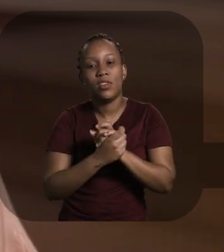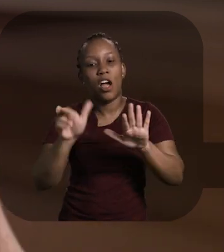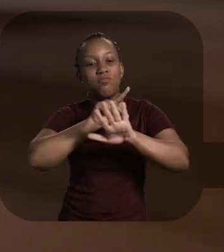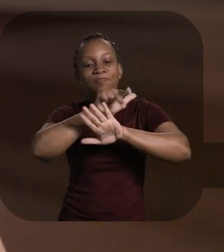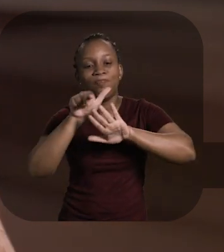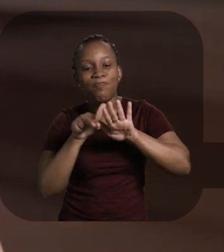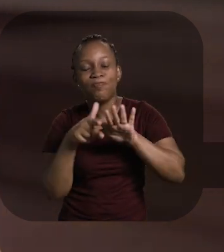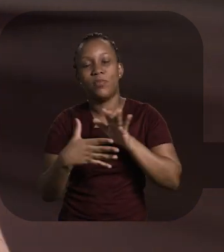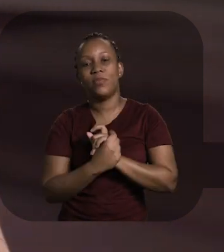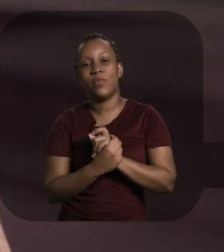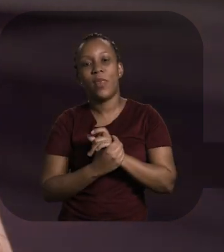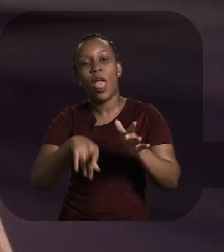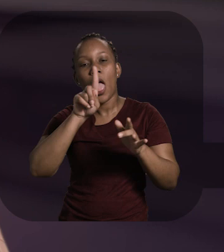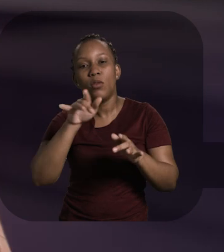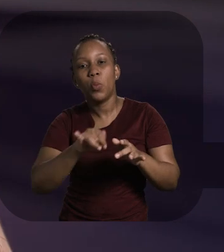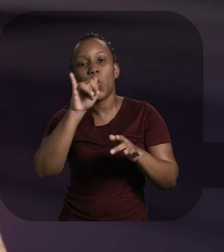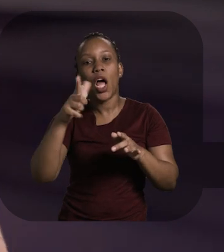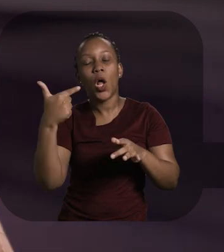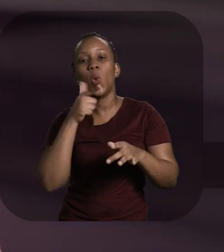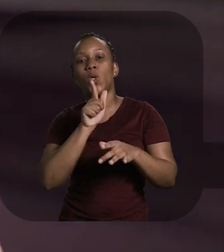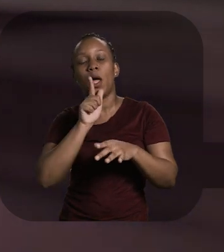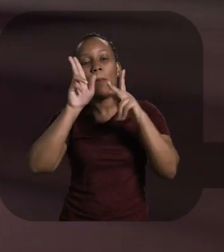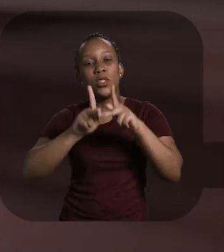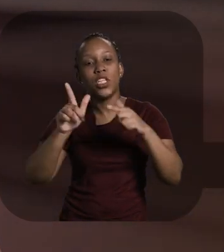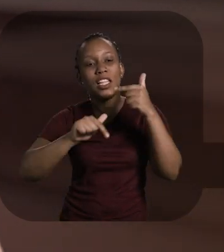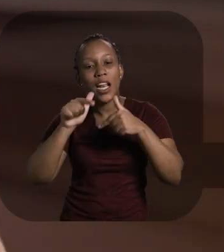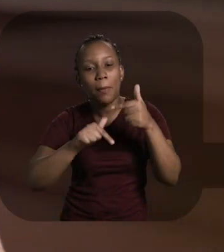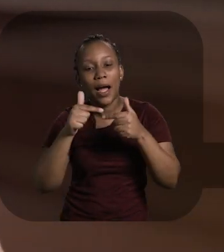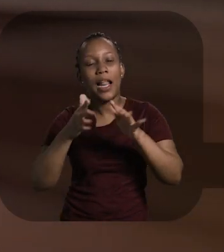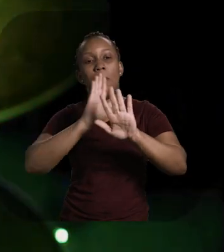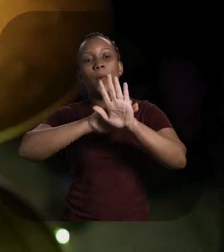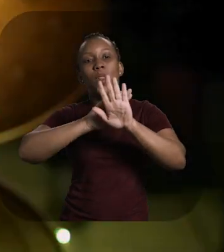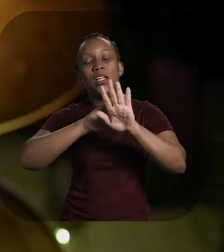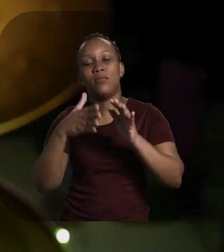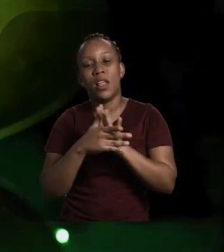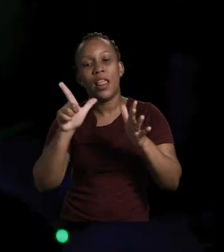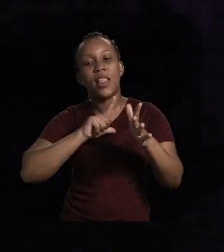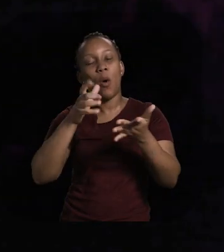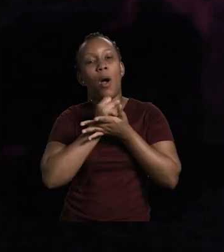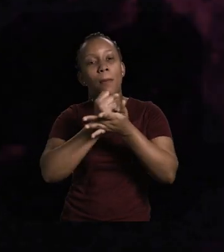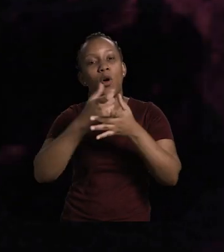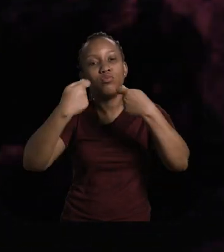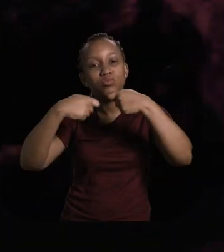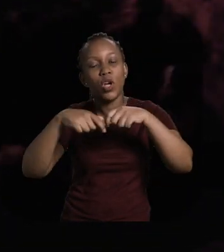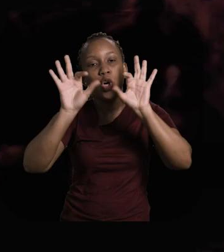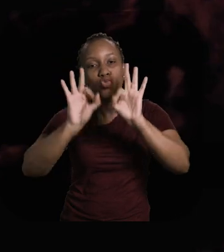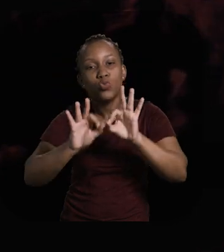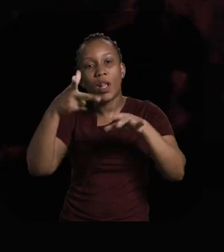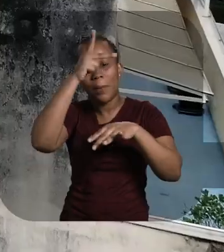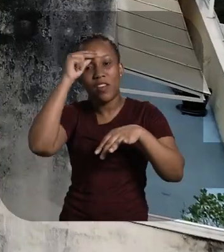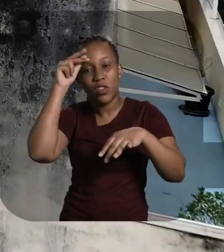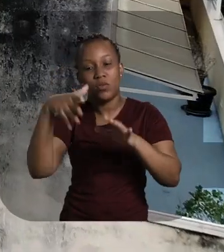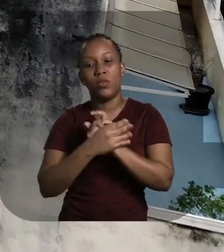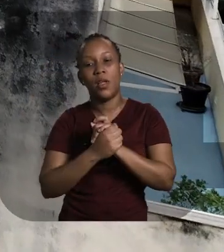pulsante e diversa. É fundamental garantir que quem trabalha por trás de tudo isso tem o apoio necessário e justo